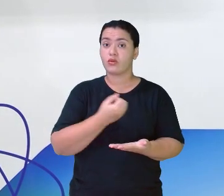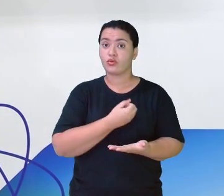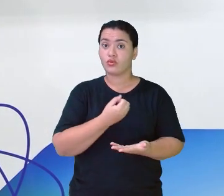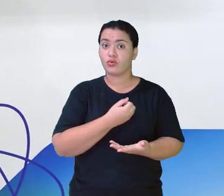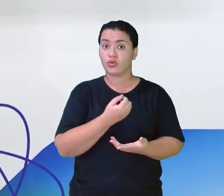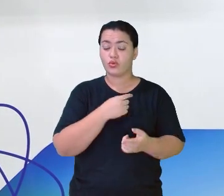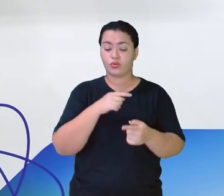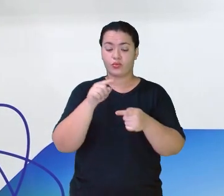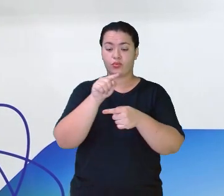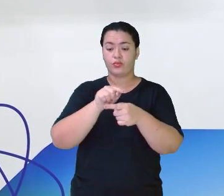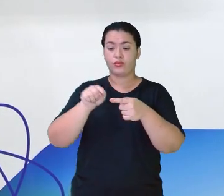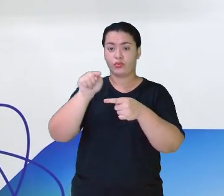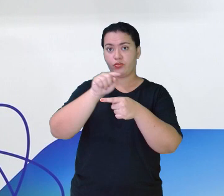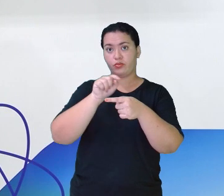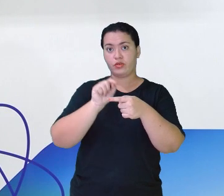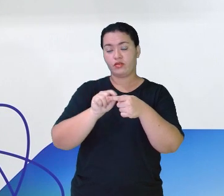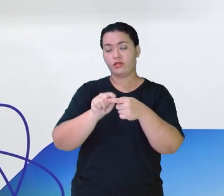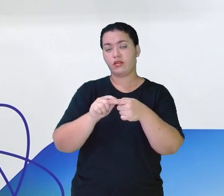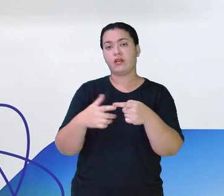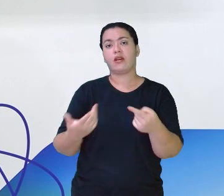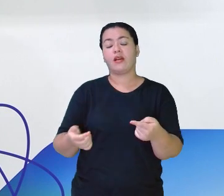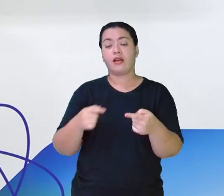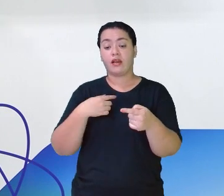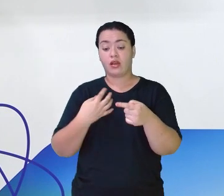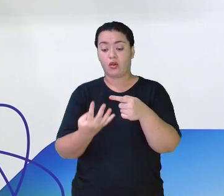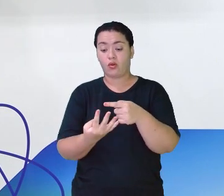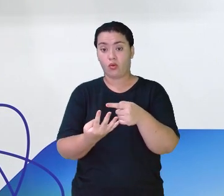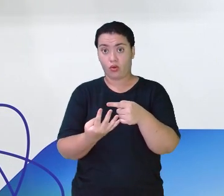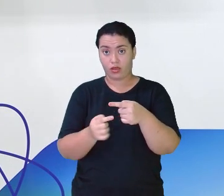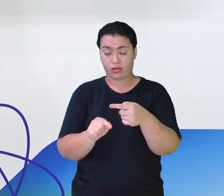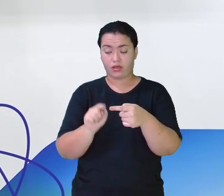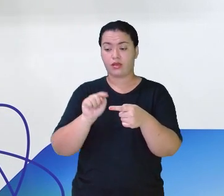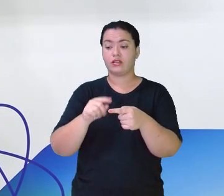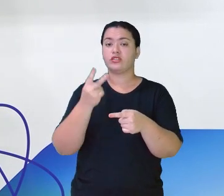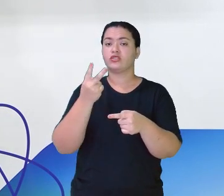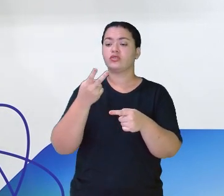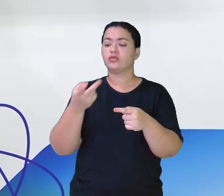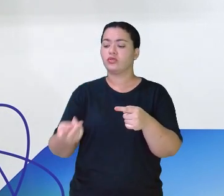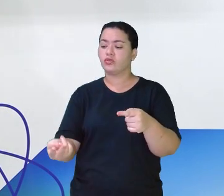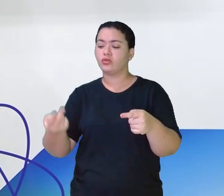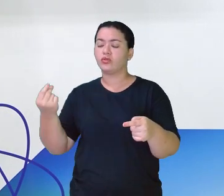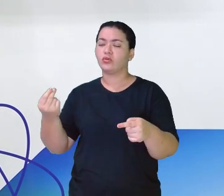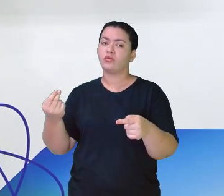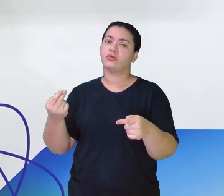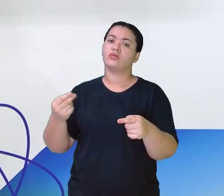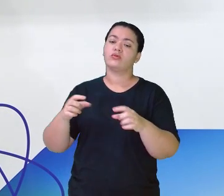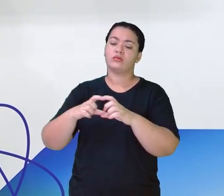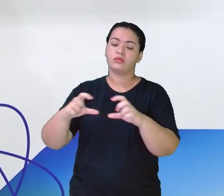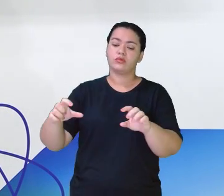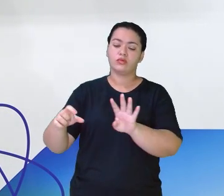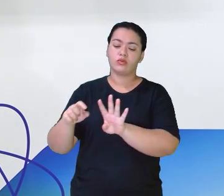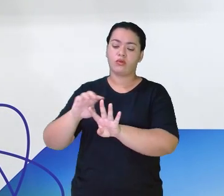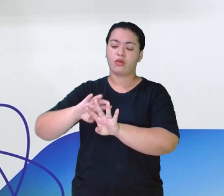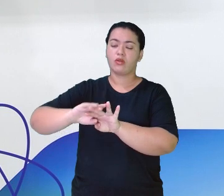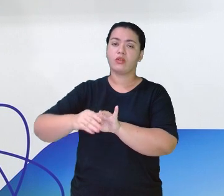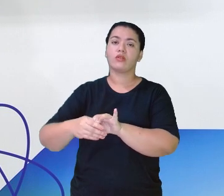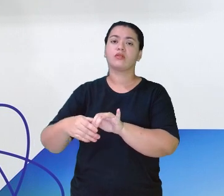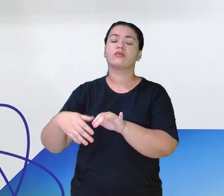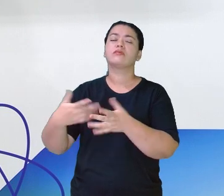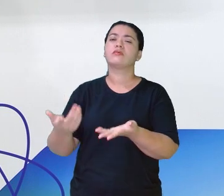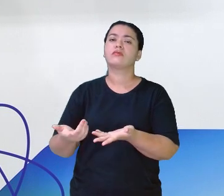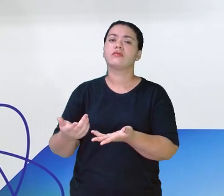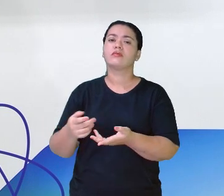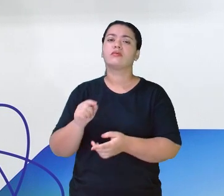em cima da minha fração, sabendo que eu peguei 2 pedaços desse bolo para dar a alguém ou para comer? E